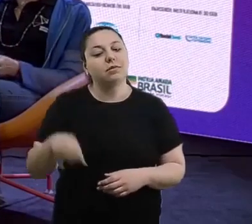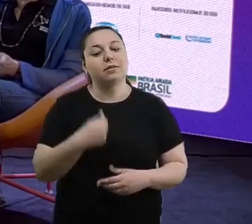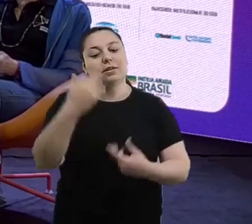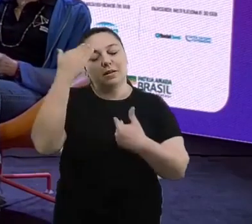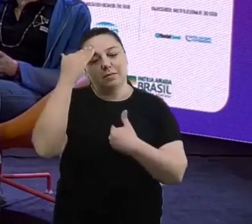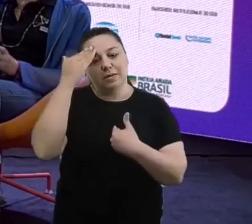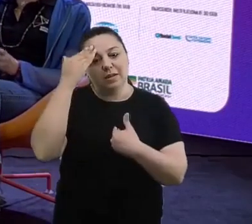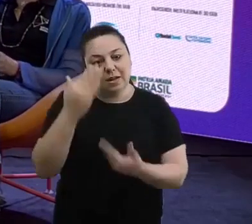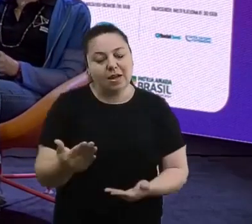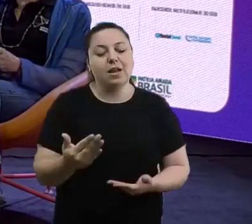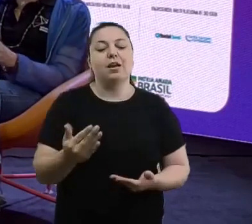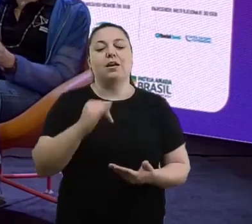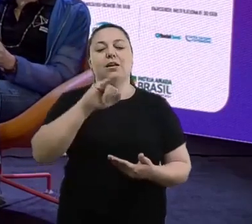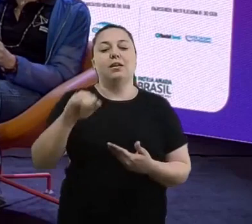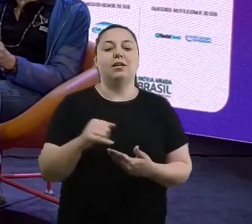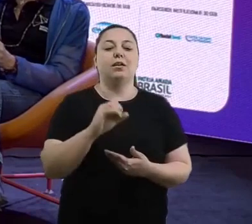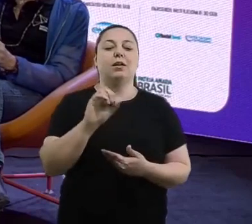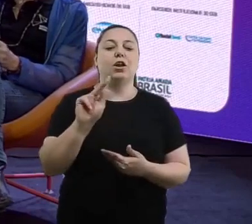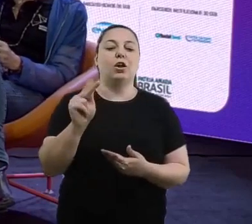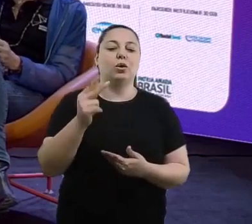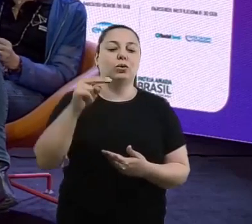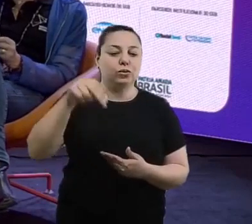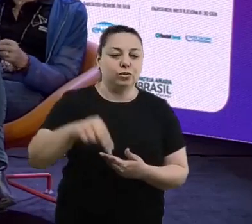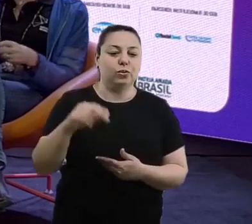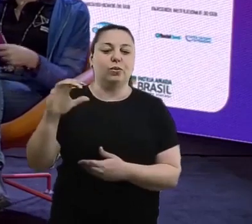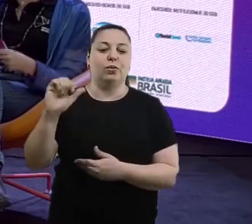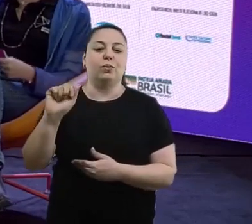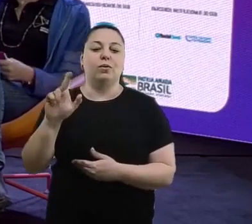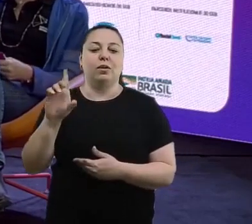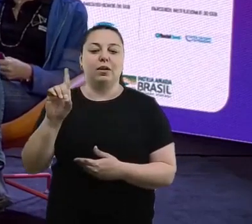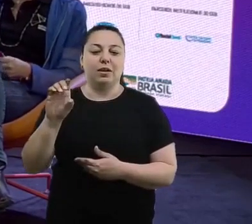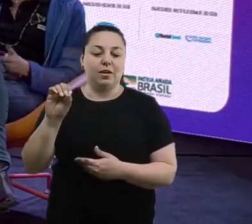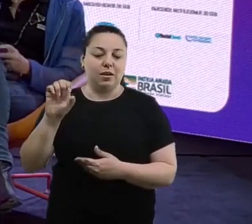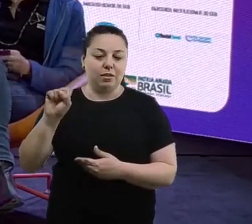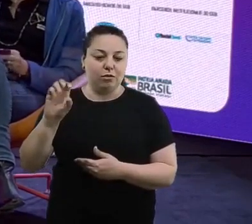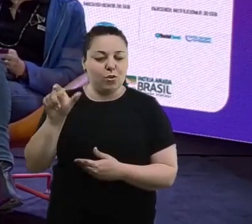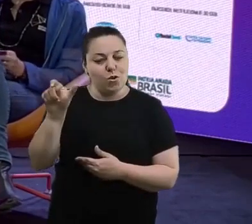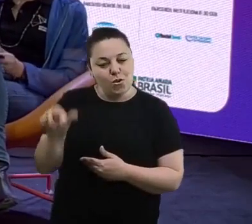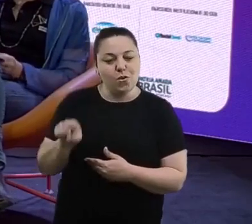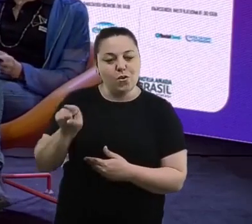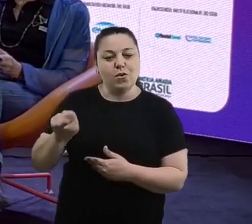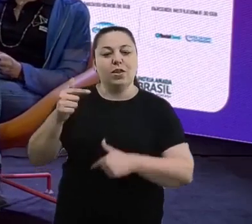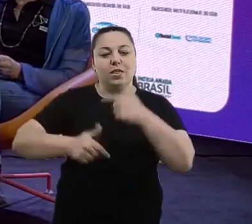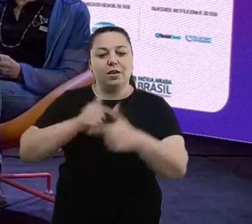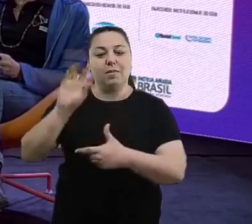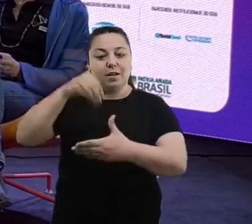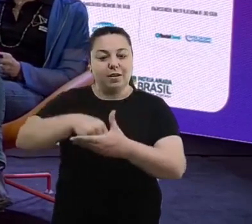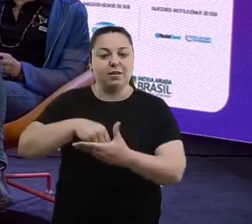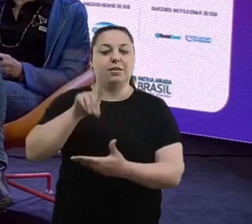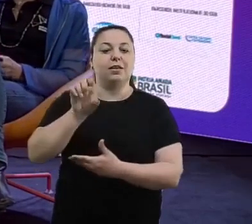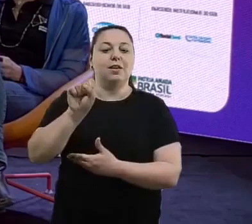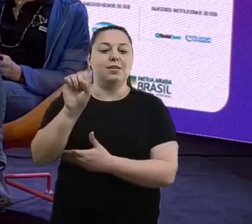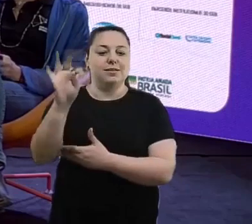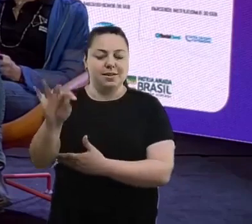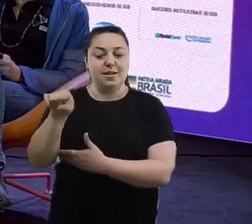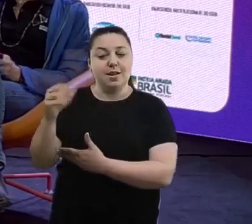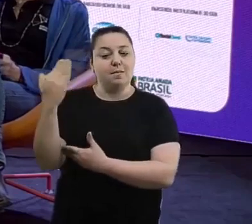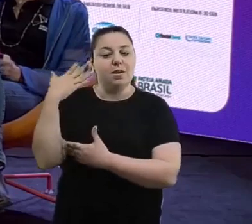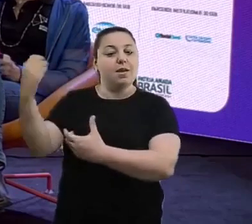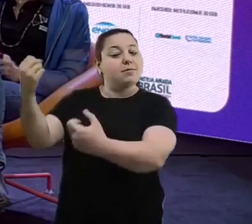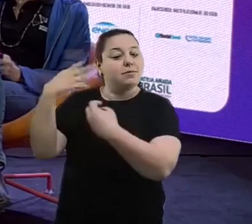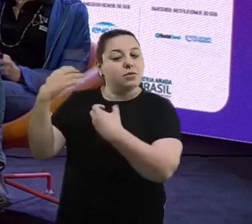legal. A gente que ouve a apresentação todo dia, a gente sabe como é a diferença. Baita time, parabéns. Eu acho que o trabalho teve uma evolução, como o Ti